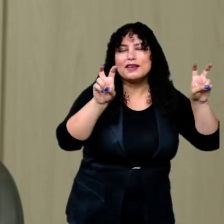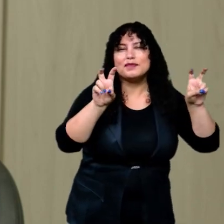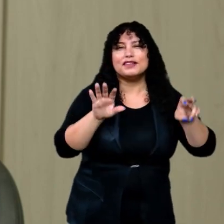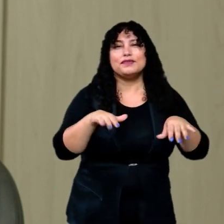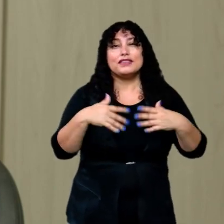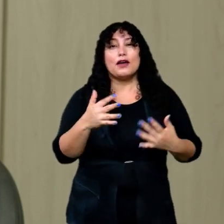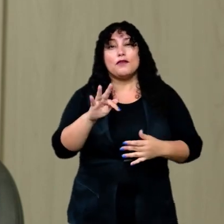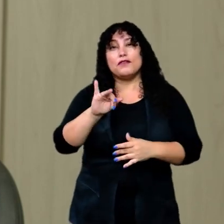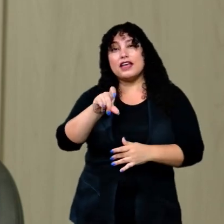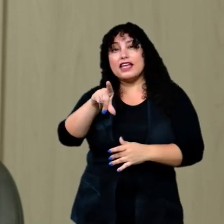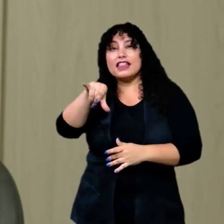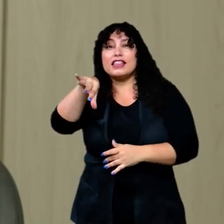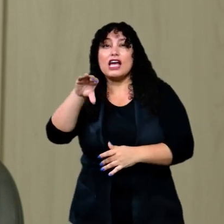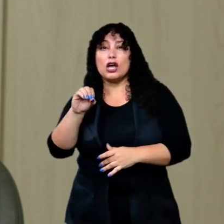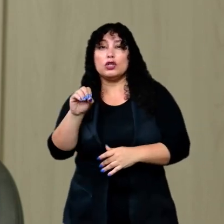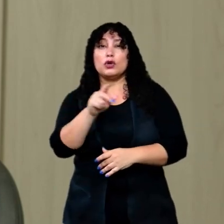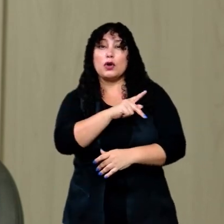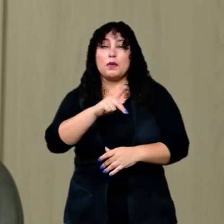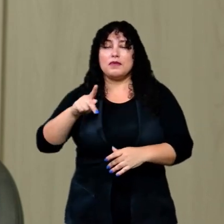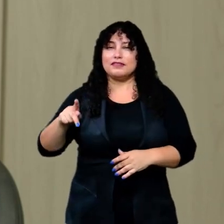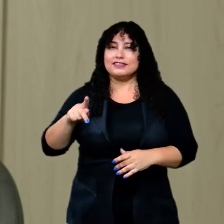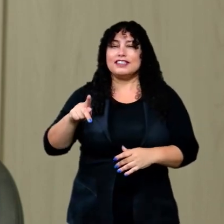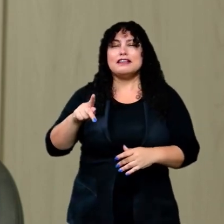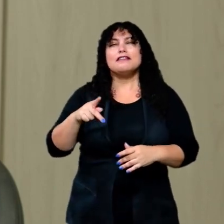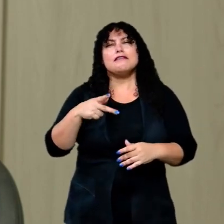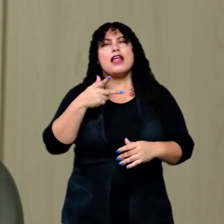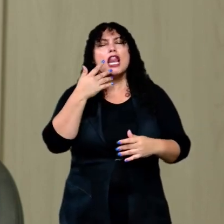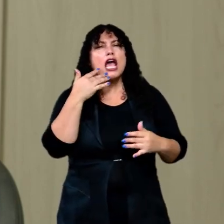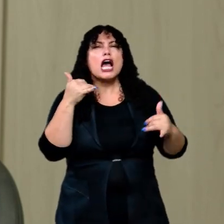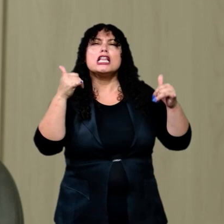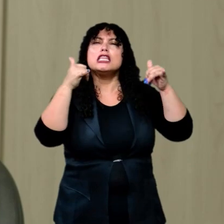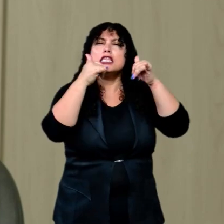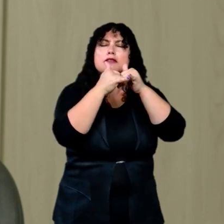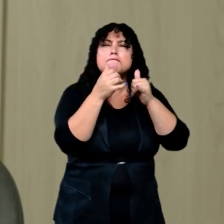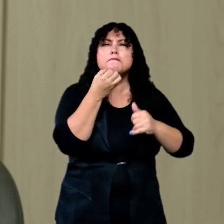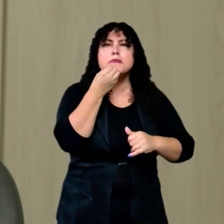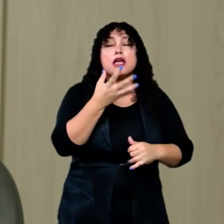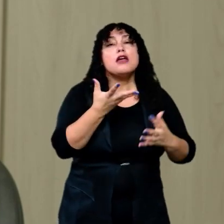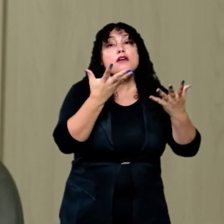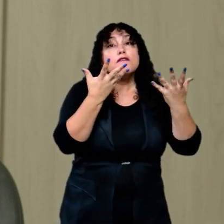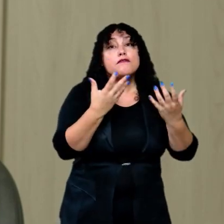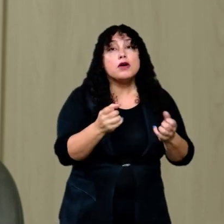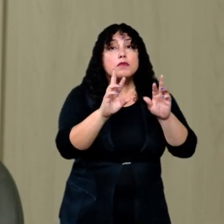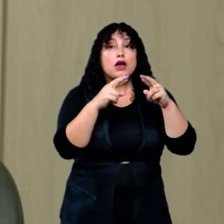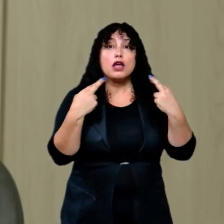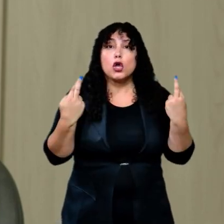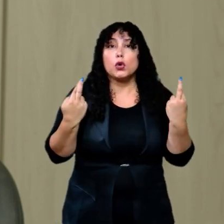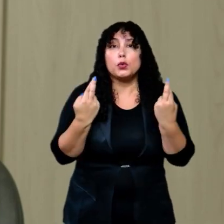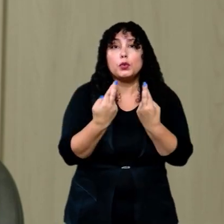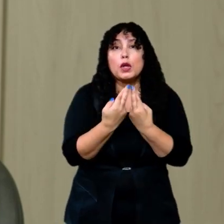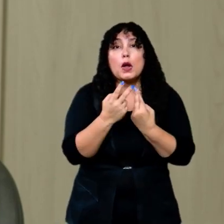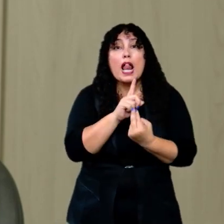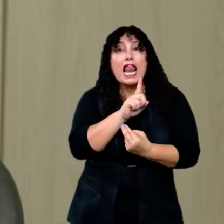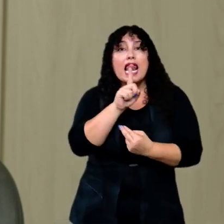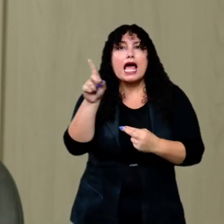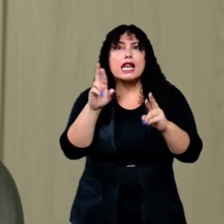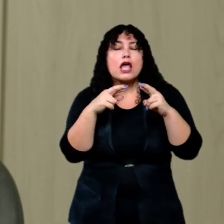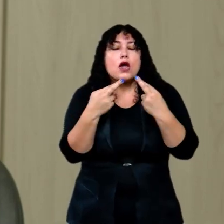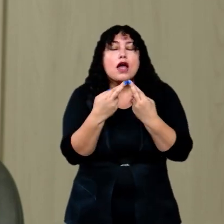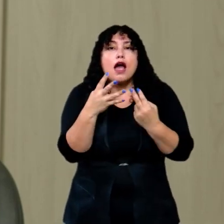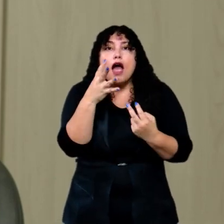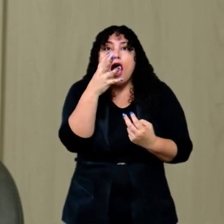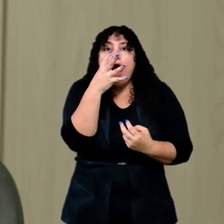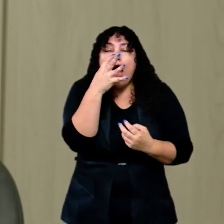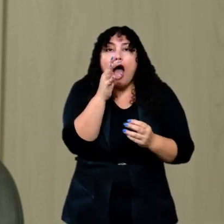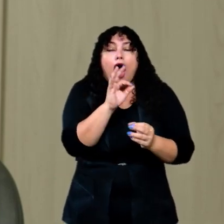aí o Fernando Cota, que é o nosso presidente de honra, me atendeu muito bem e me chamou, olha, vamos para uma reunião. E lá na reunião eu me encantei